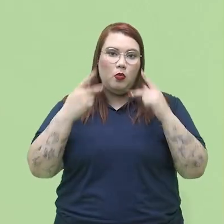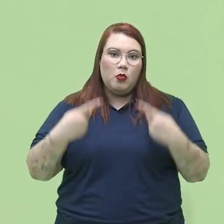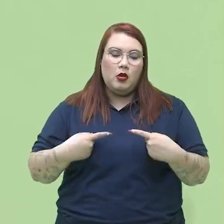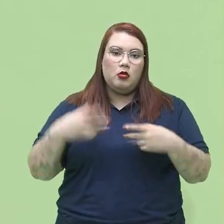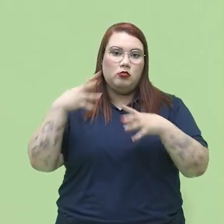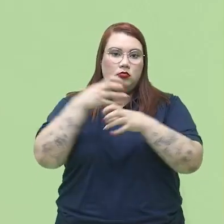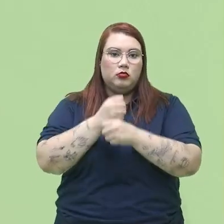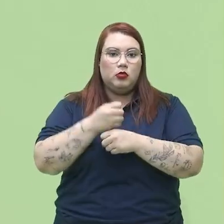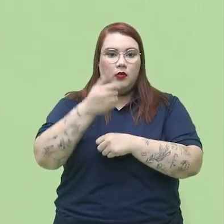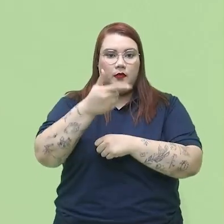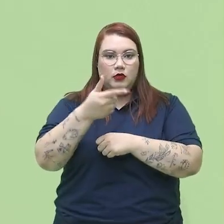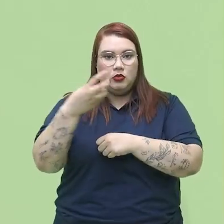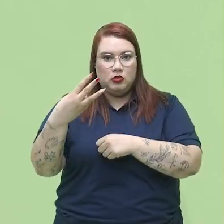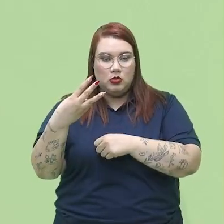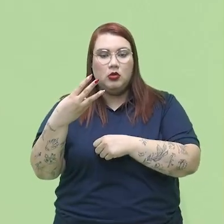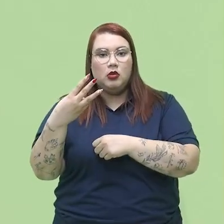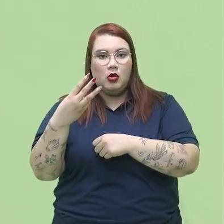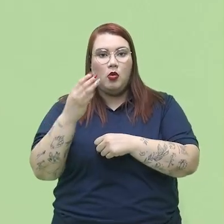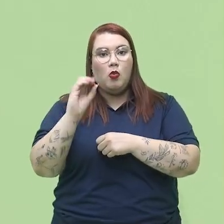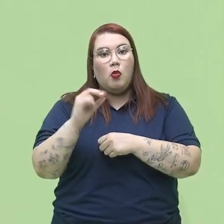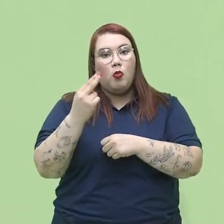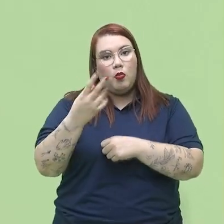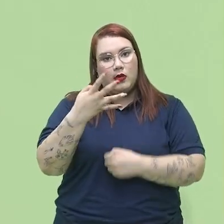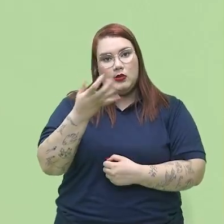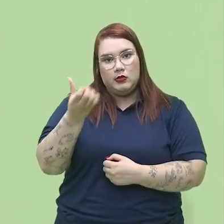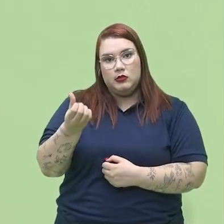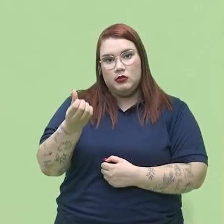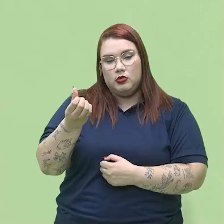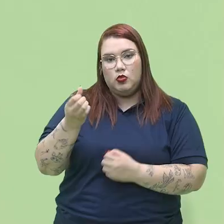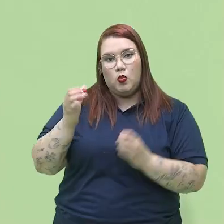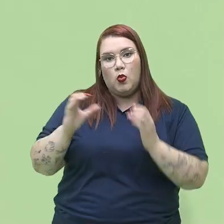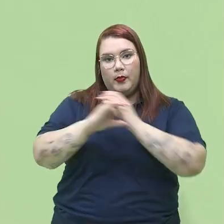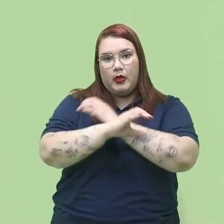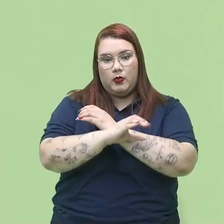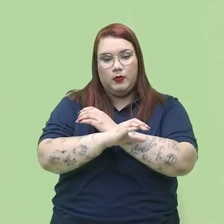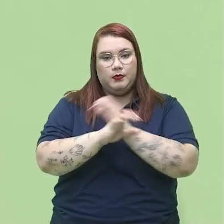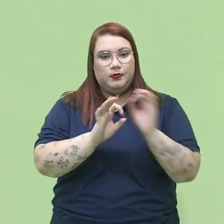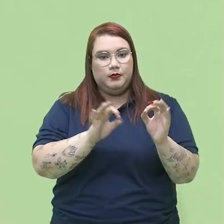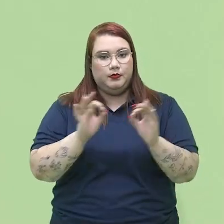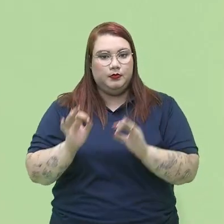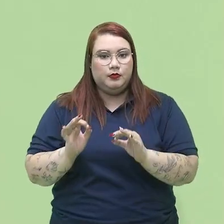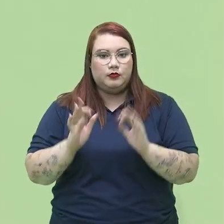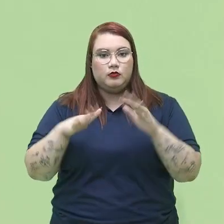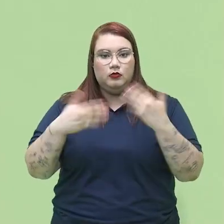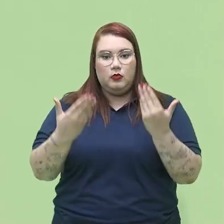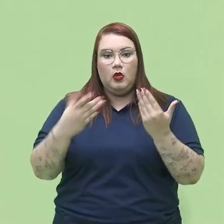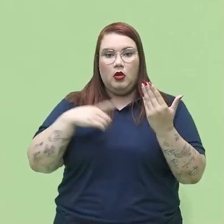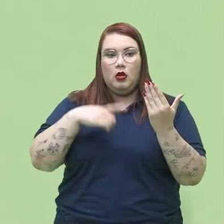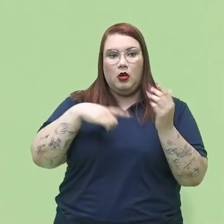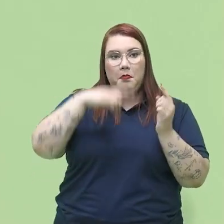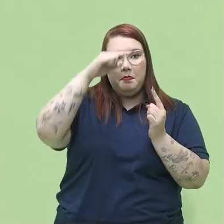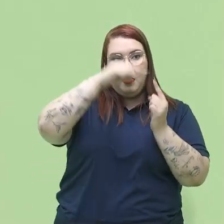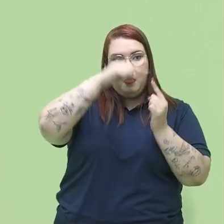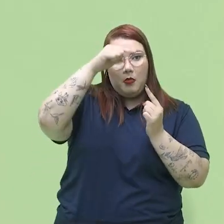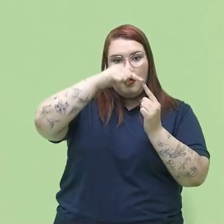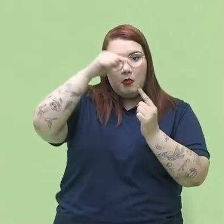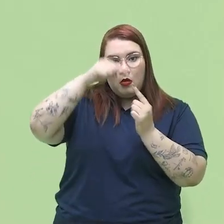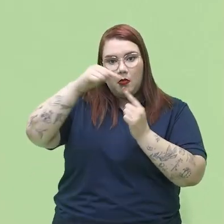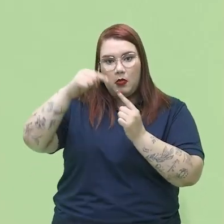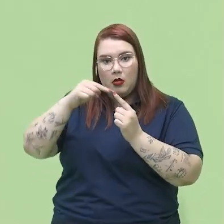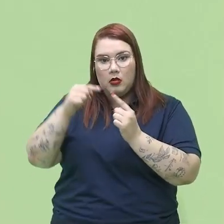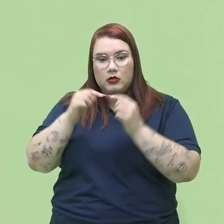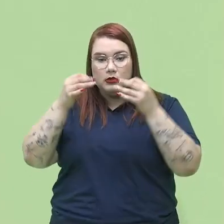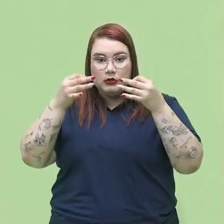pares, ou 46 cromossomos. E eles, quando são identificados, são alinhados e